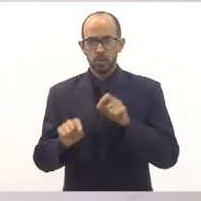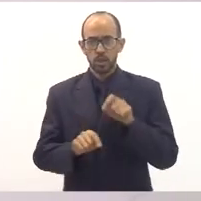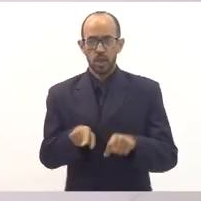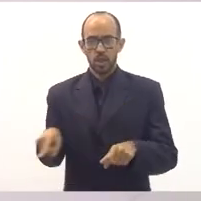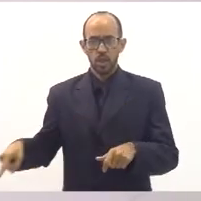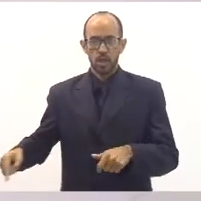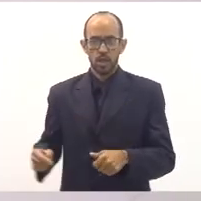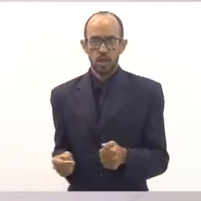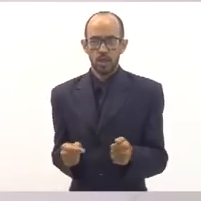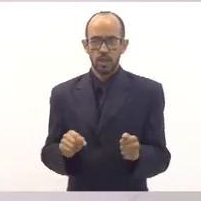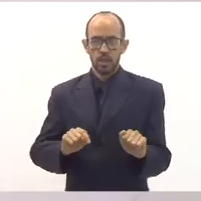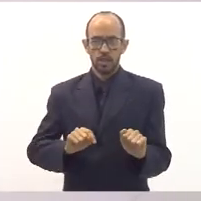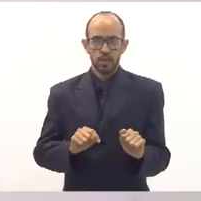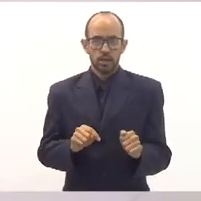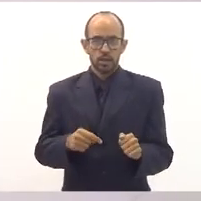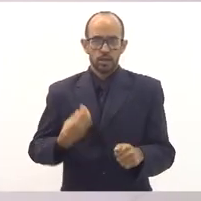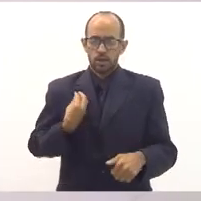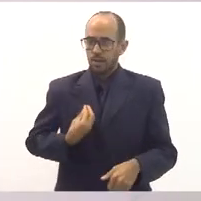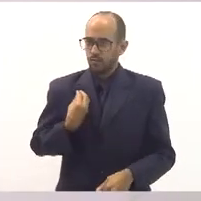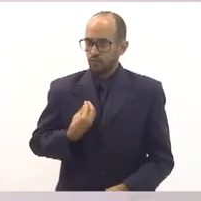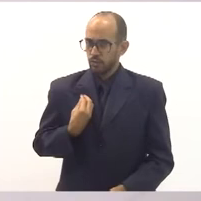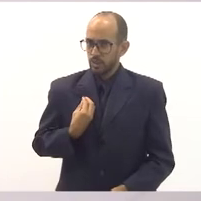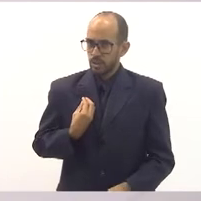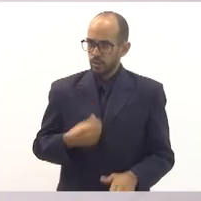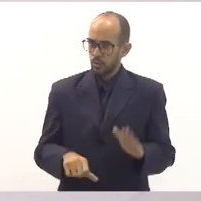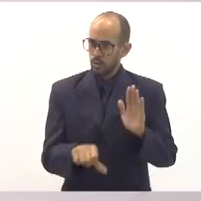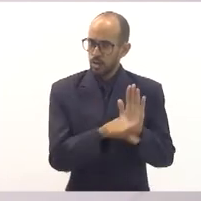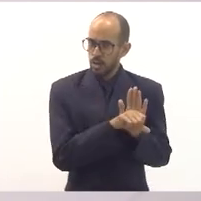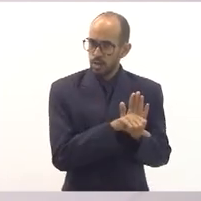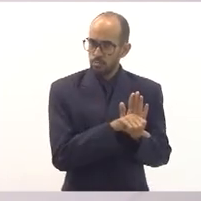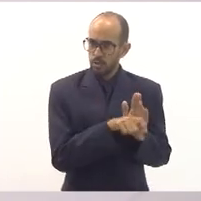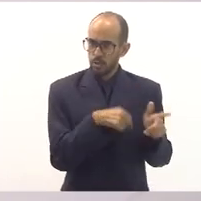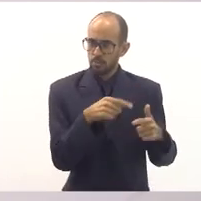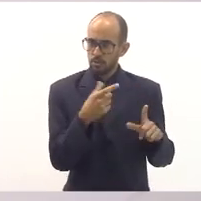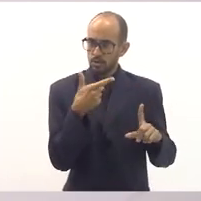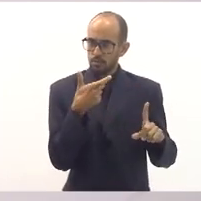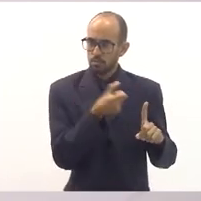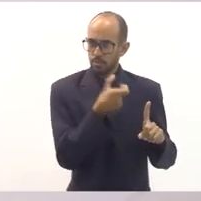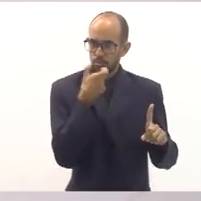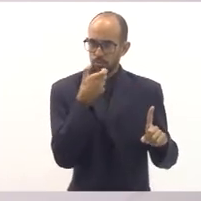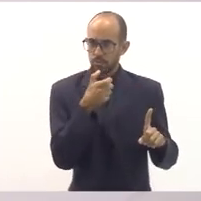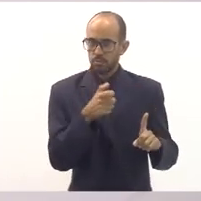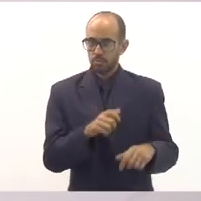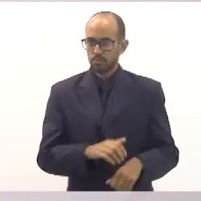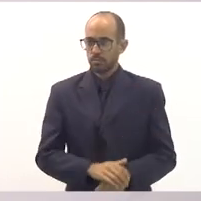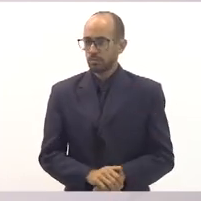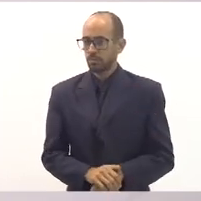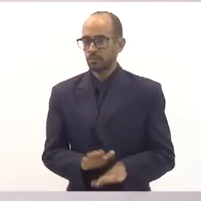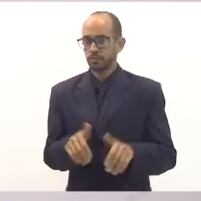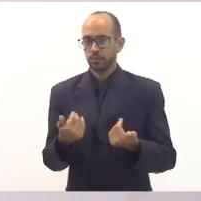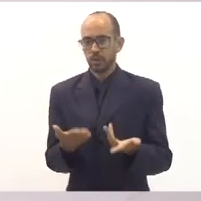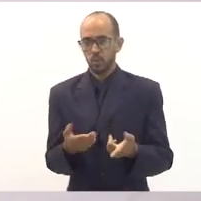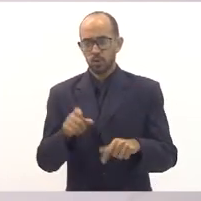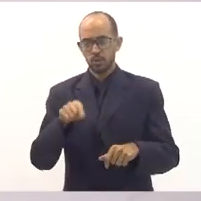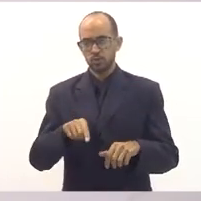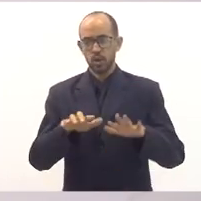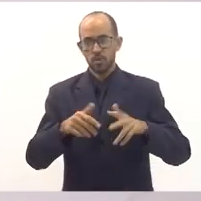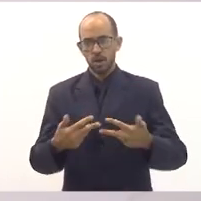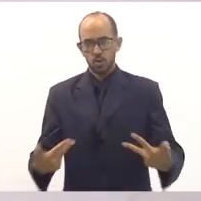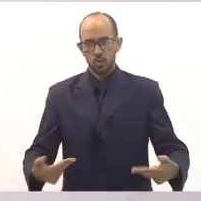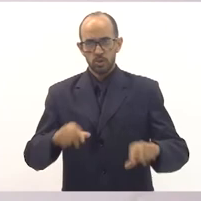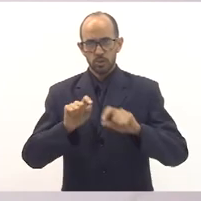ele se envolvendo com a vida do crime e acabaste é uma das assinado e isso é uma coisa